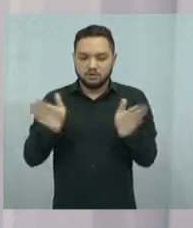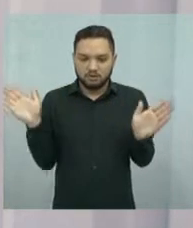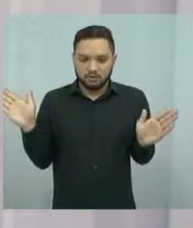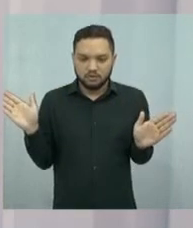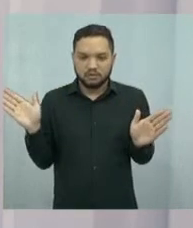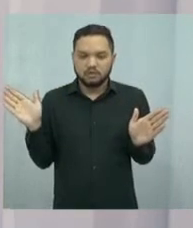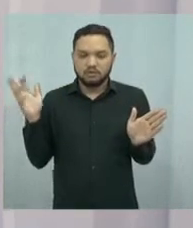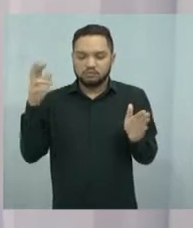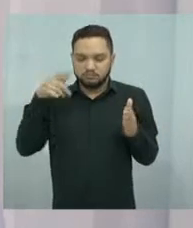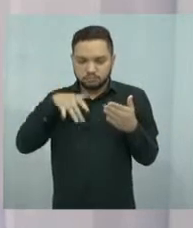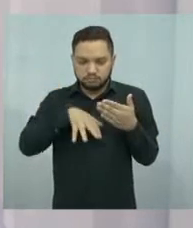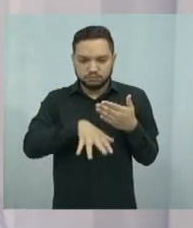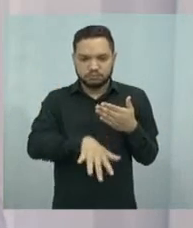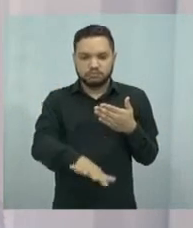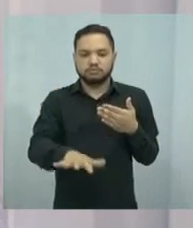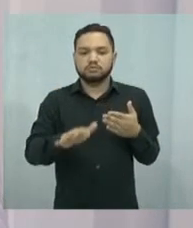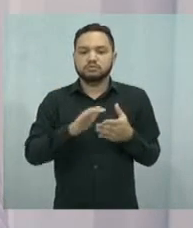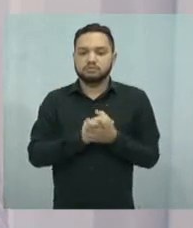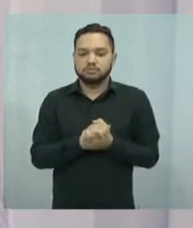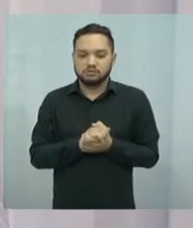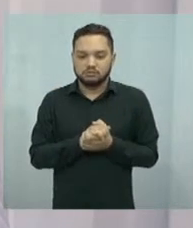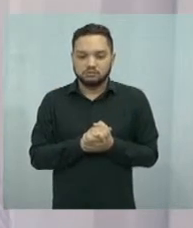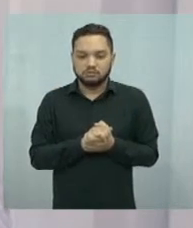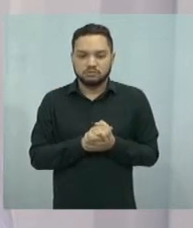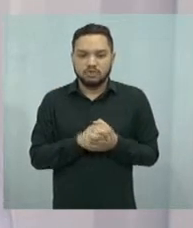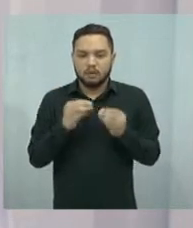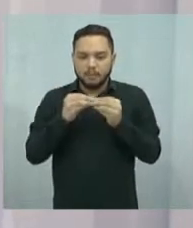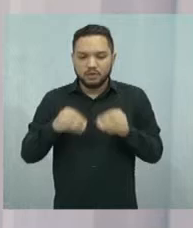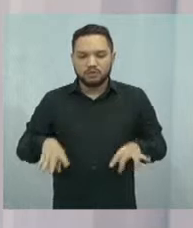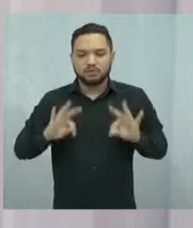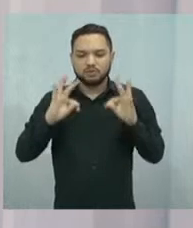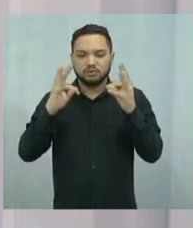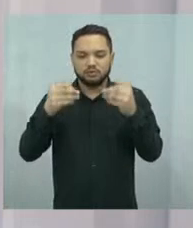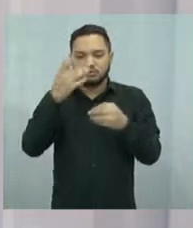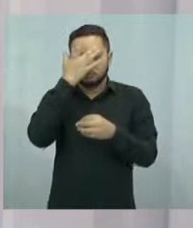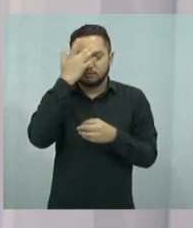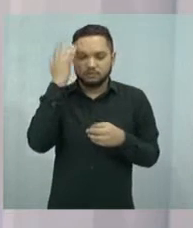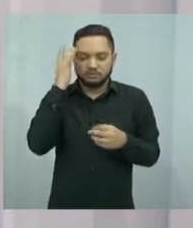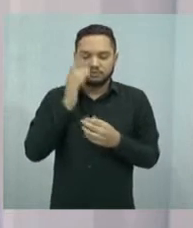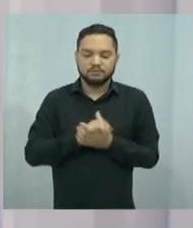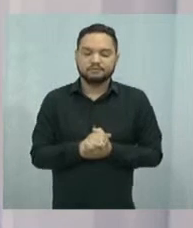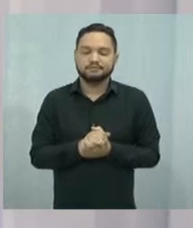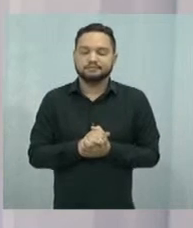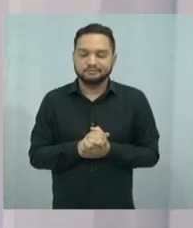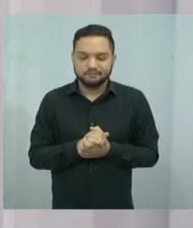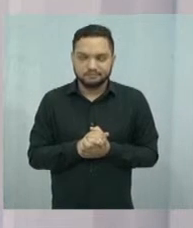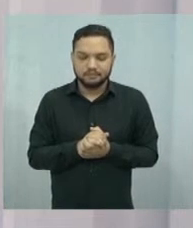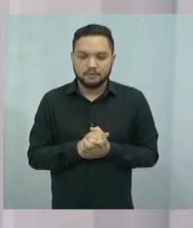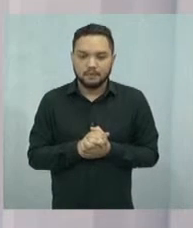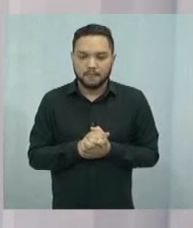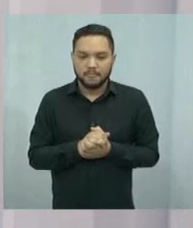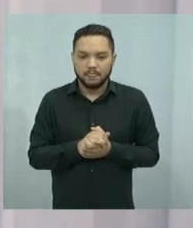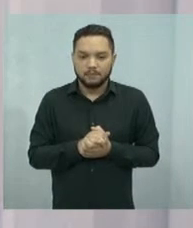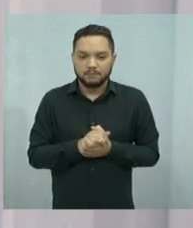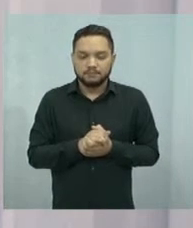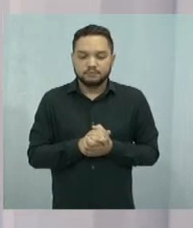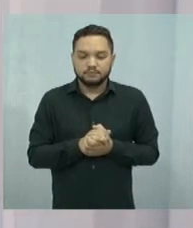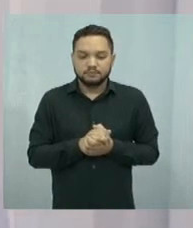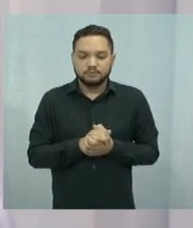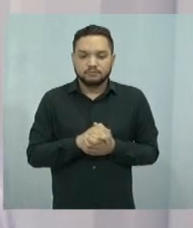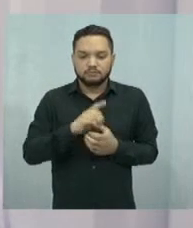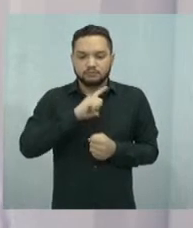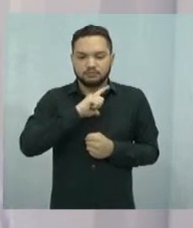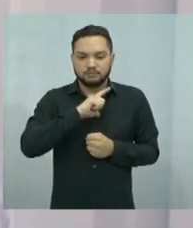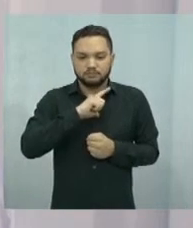rejeito de minério e assolou toda uma população. Agora, isso não é de graça, né? Há que se pensar também